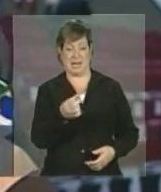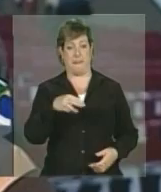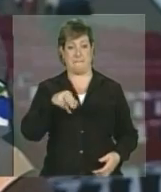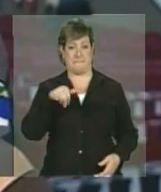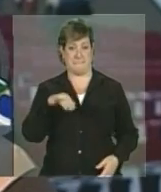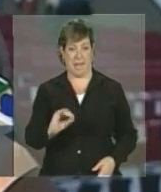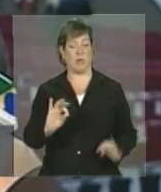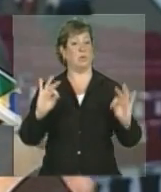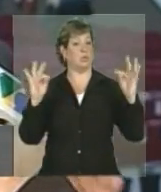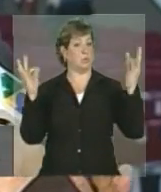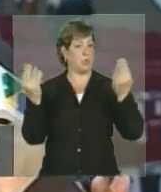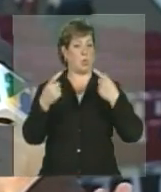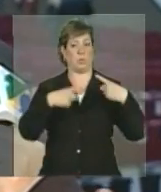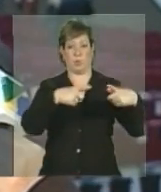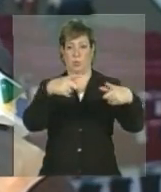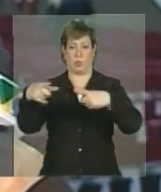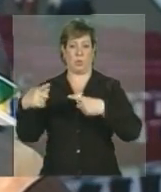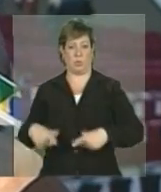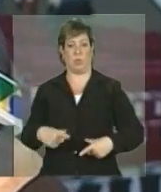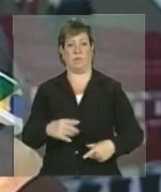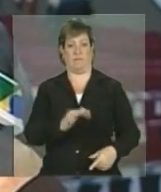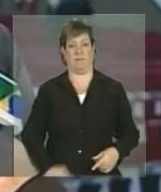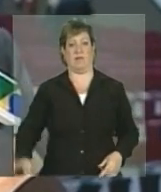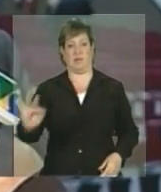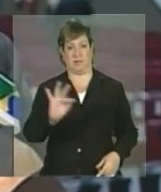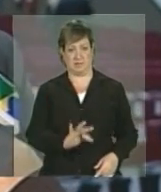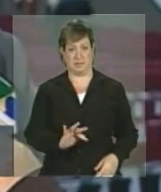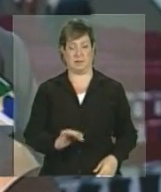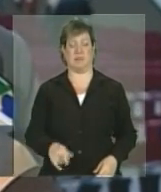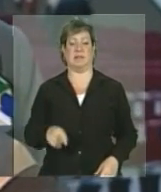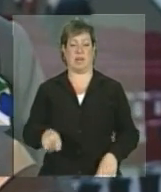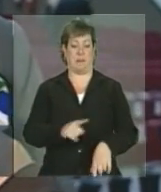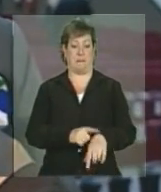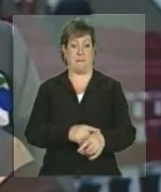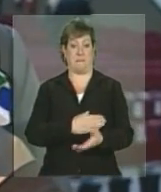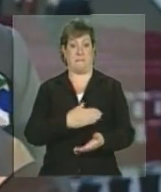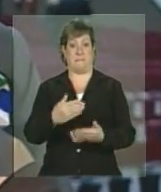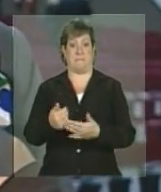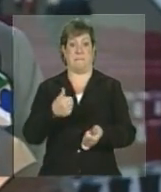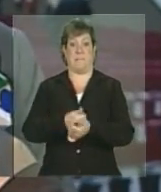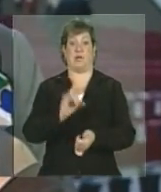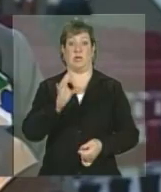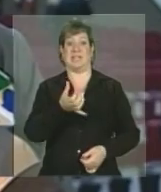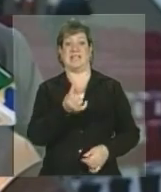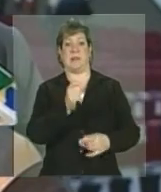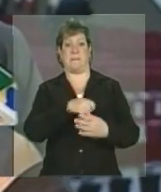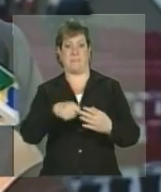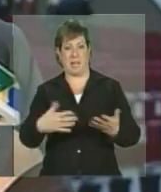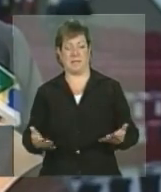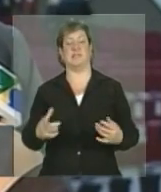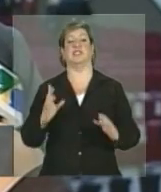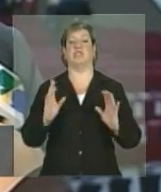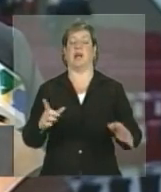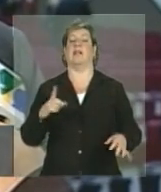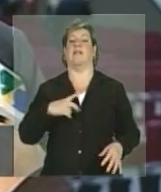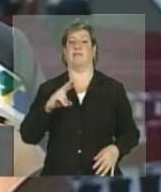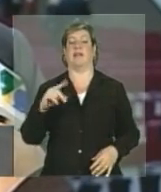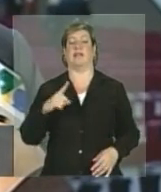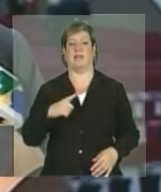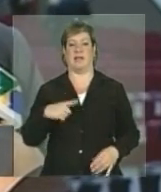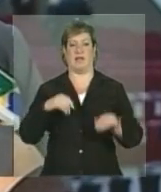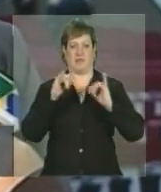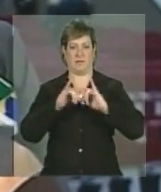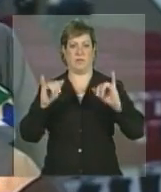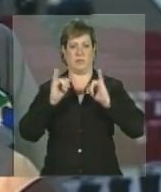federais, na medida do possível, o prazo para a implementação foi muito curto, apenas 6 meses, já estarão com o serviço